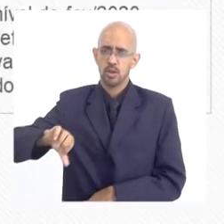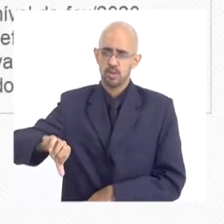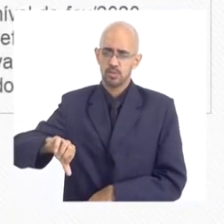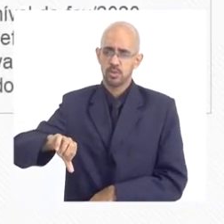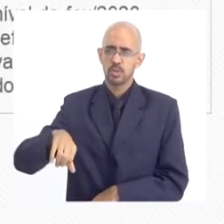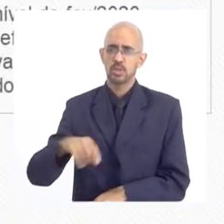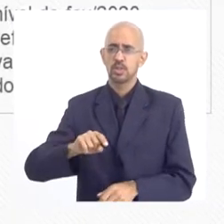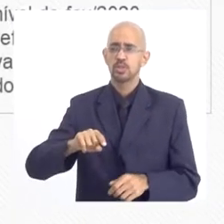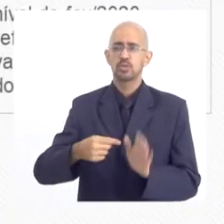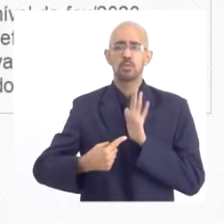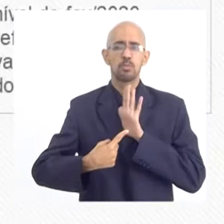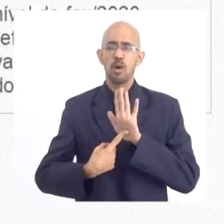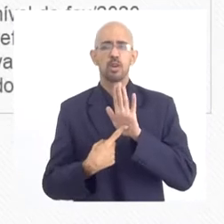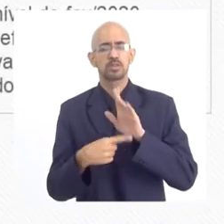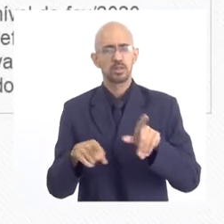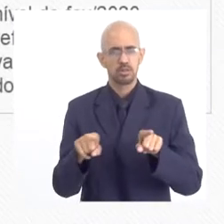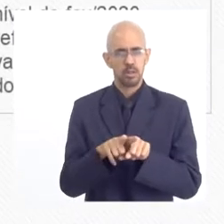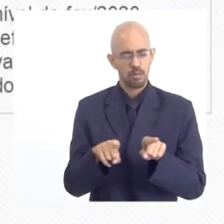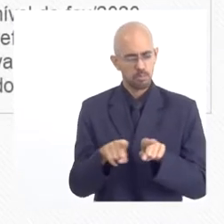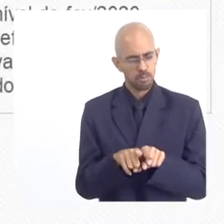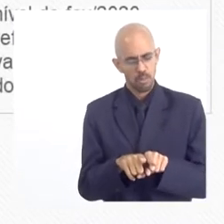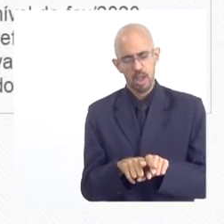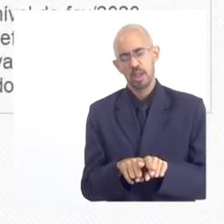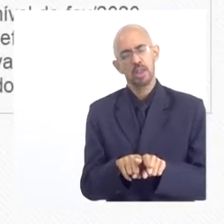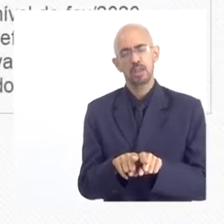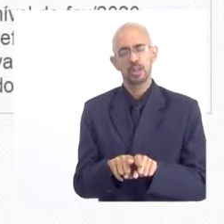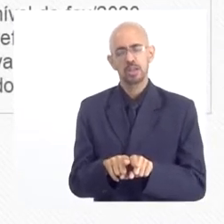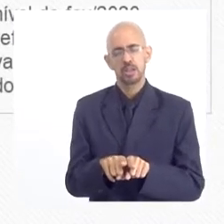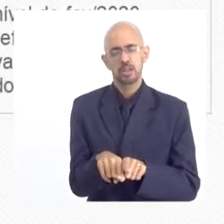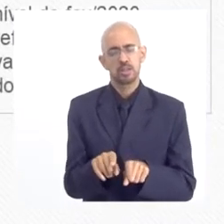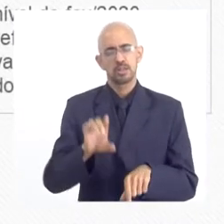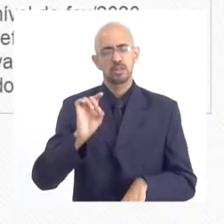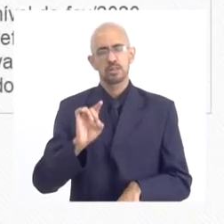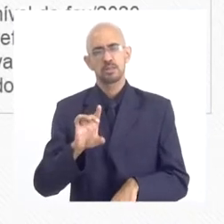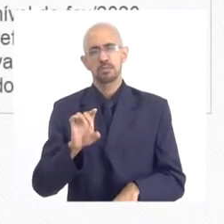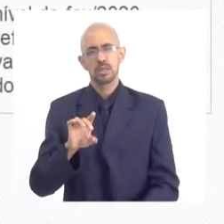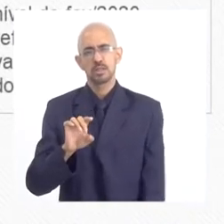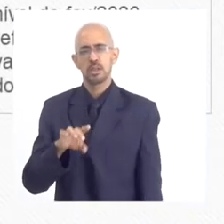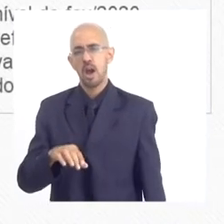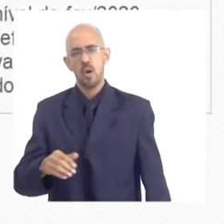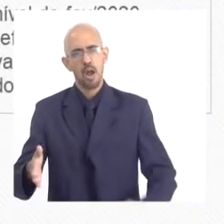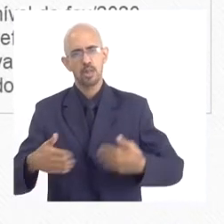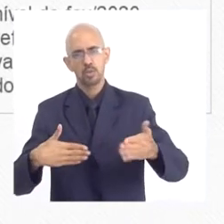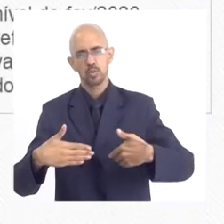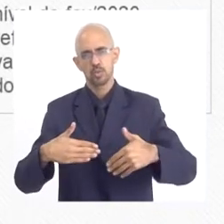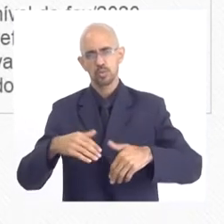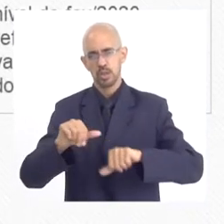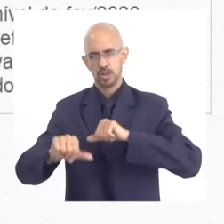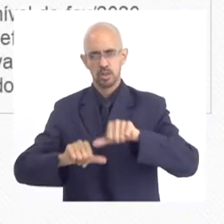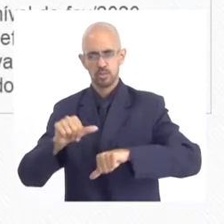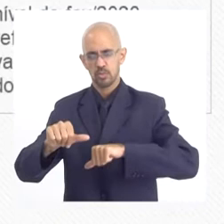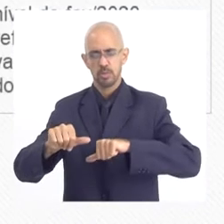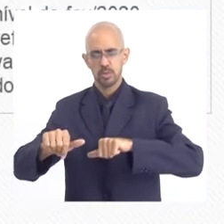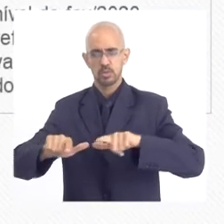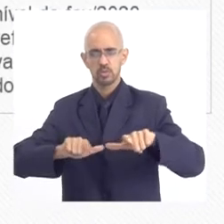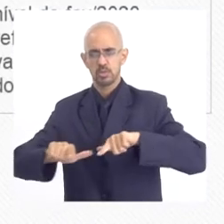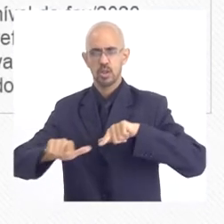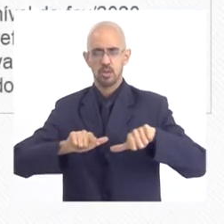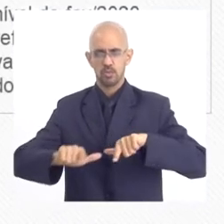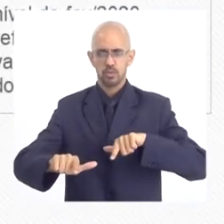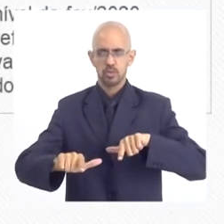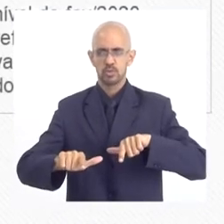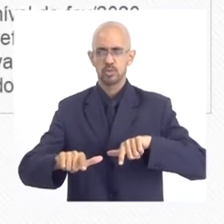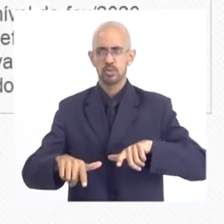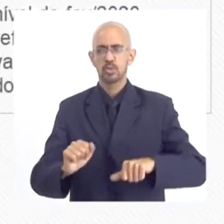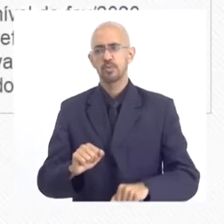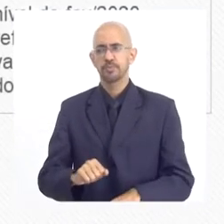isso reflete, obviamente, vai refletir especialmente a indústria da transformação, serviços, obviamente